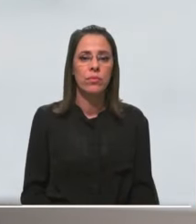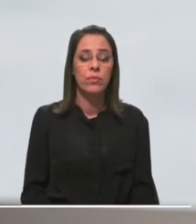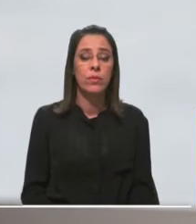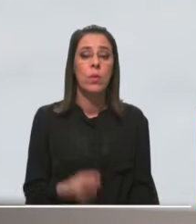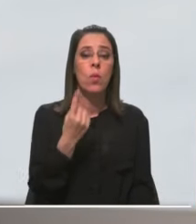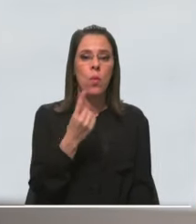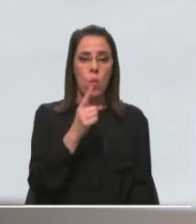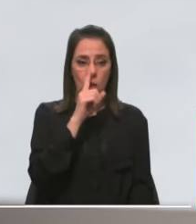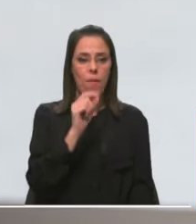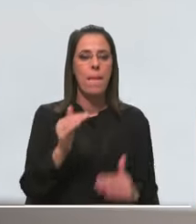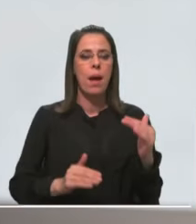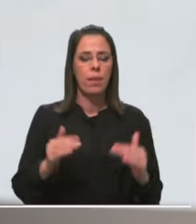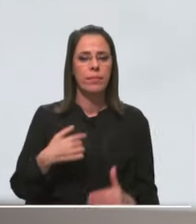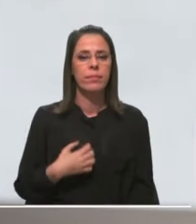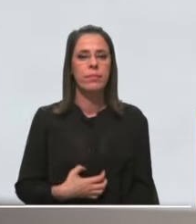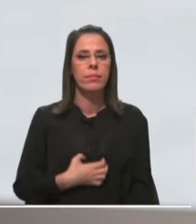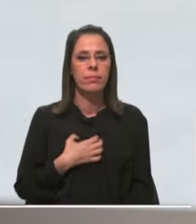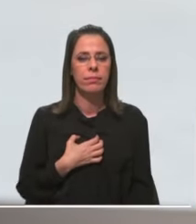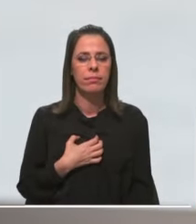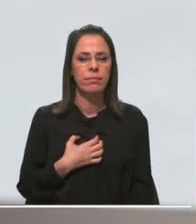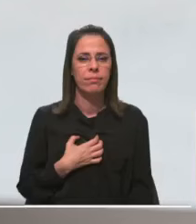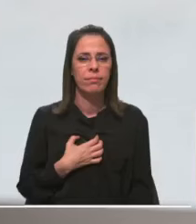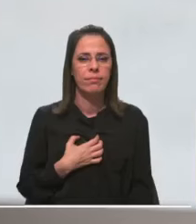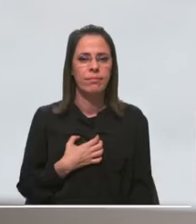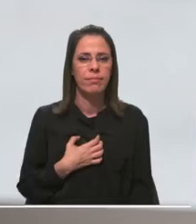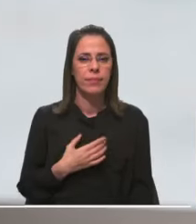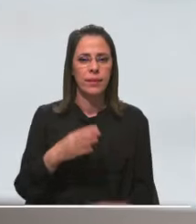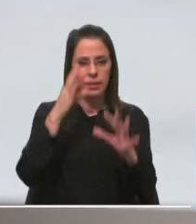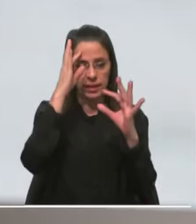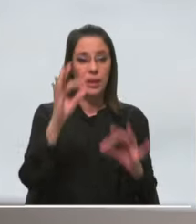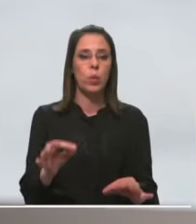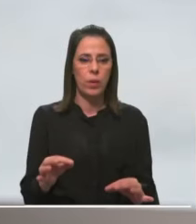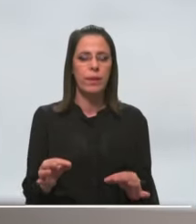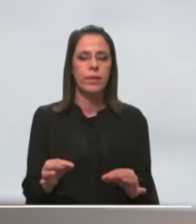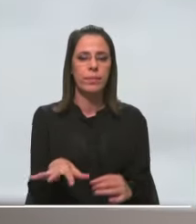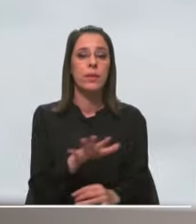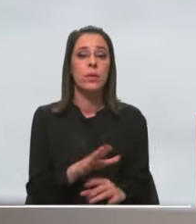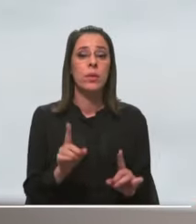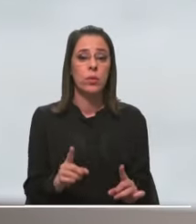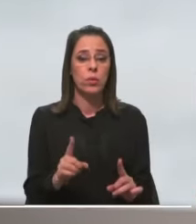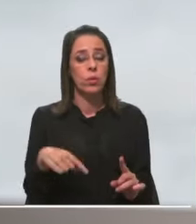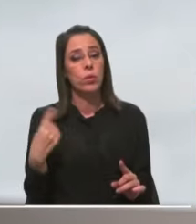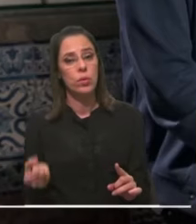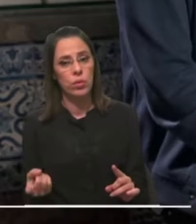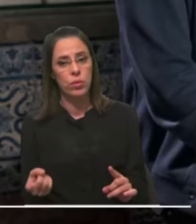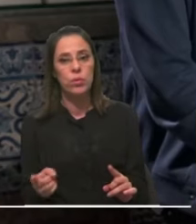Houve momentos em que eu me senti mais saturada da situação do que noutros.